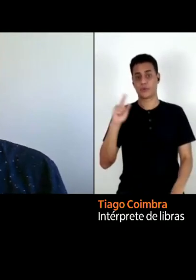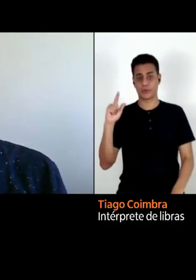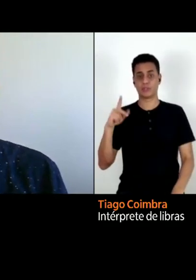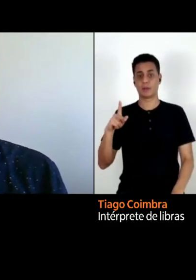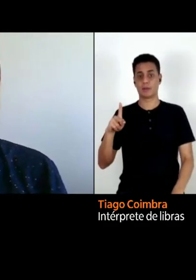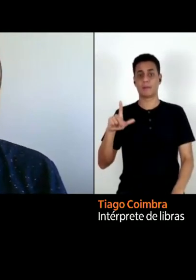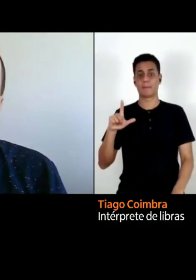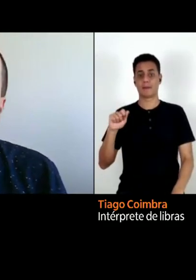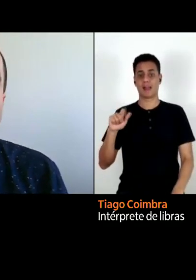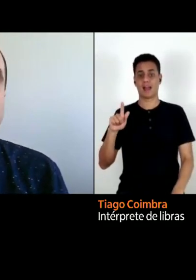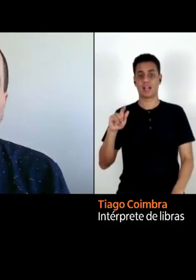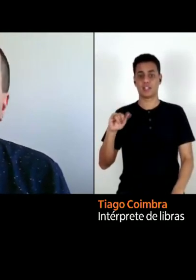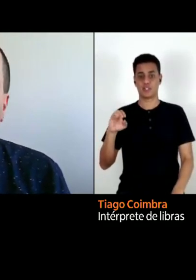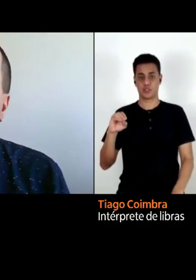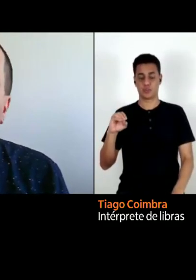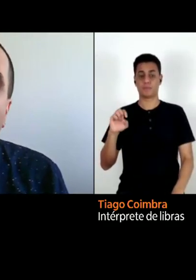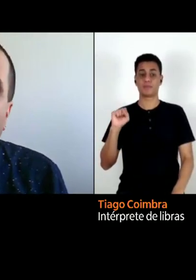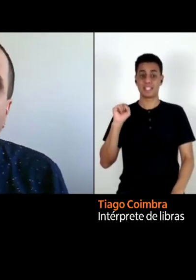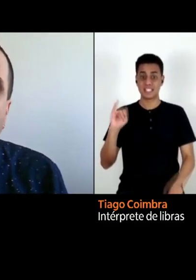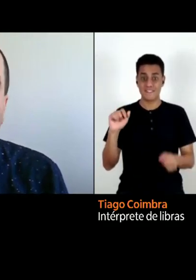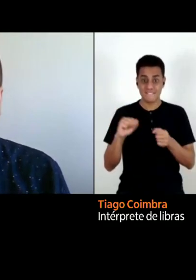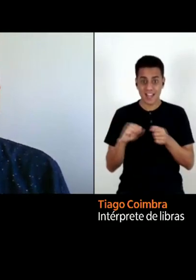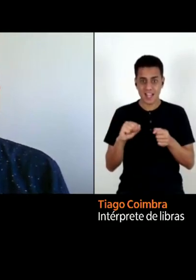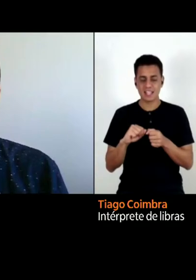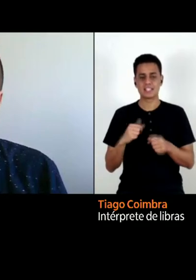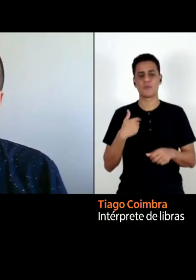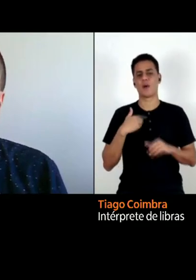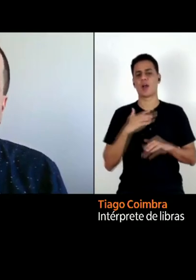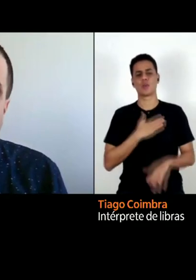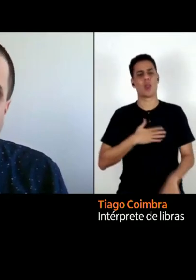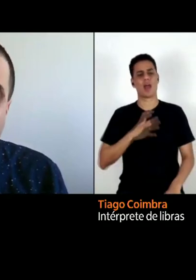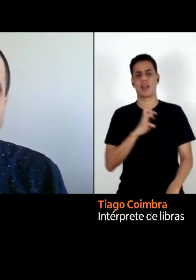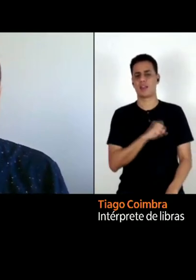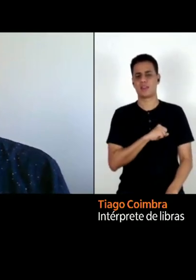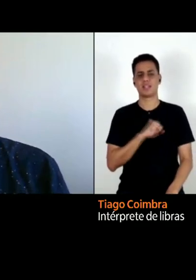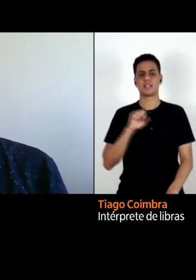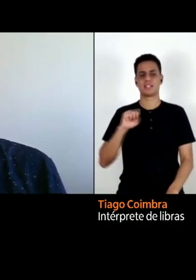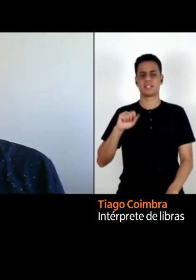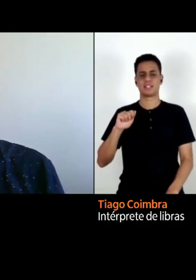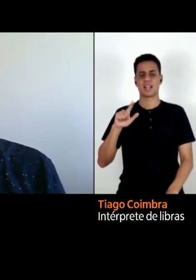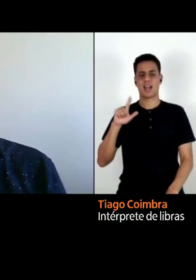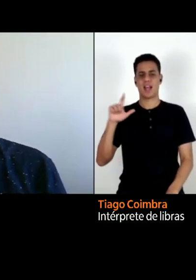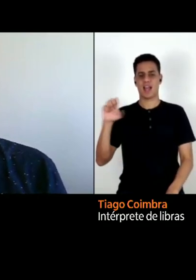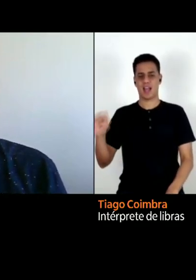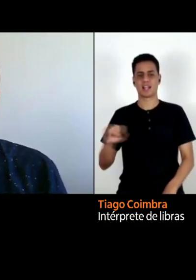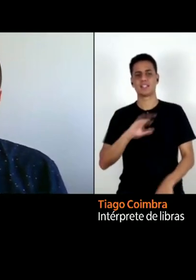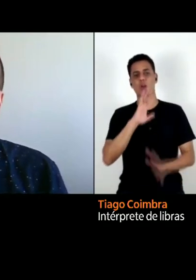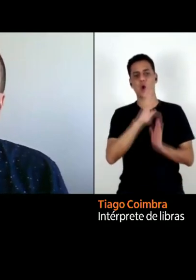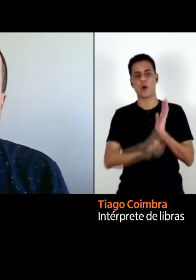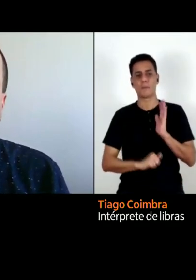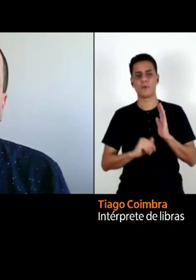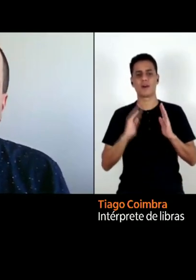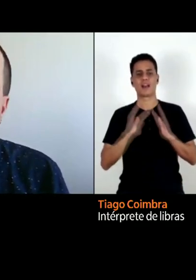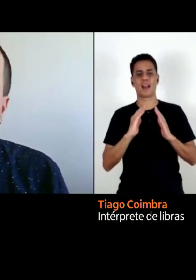eu adoraria que Cunha Salles tivesse roubado o filme de Marais, A Onda,